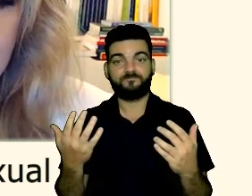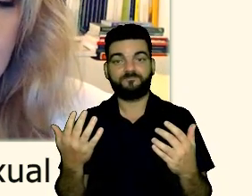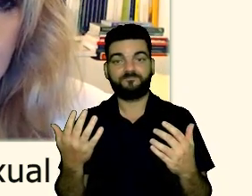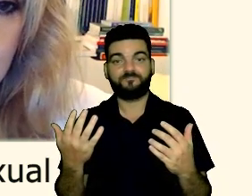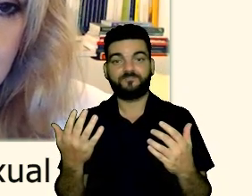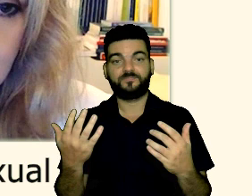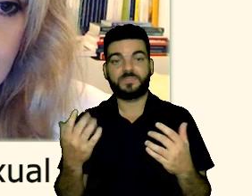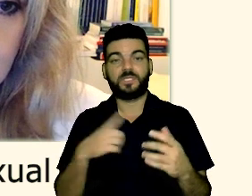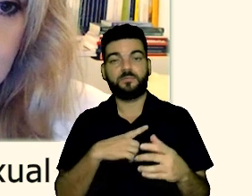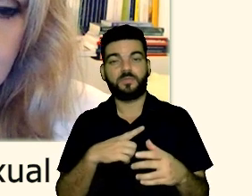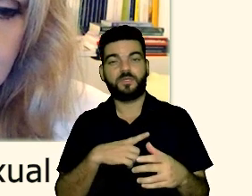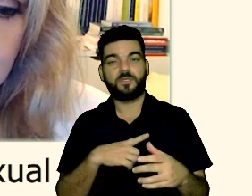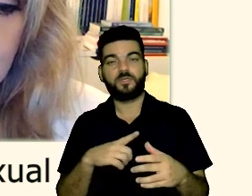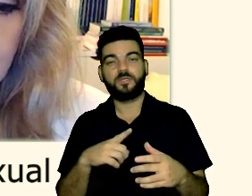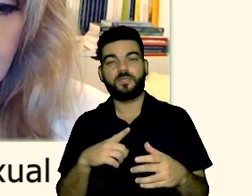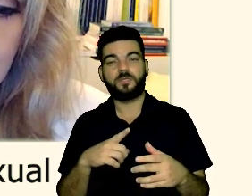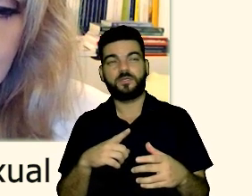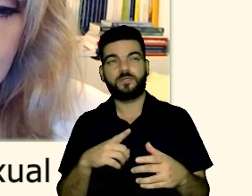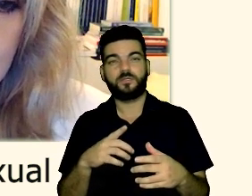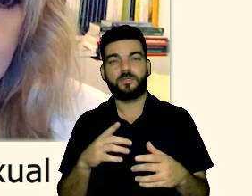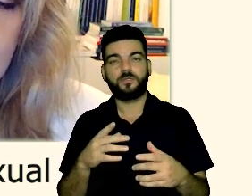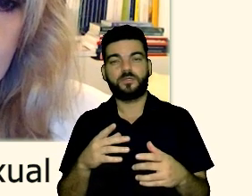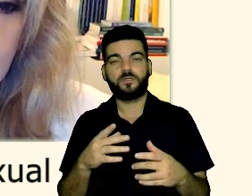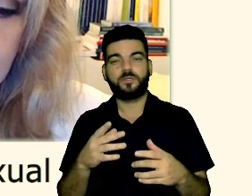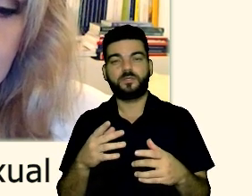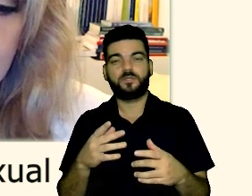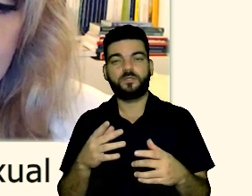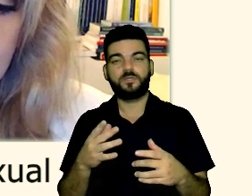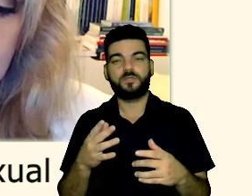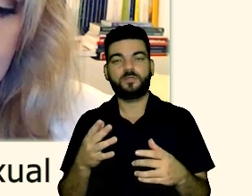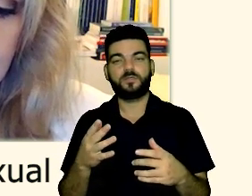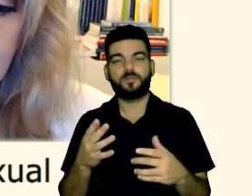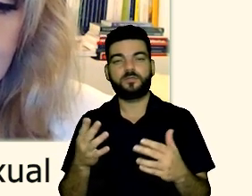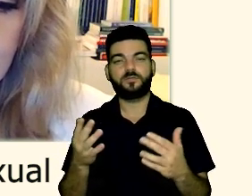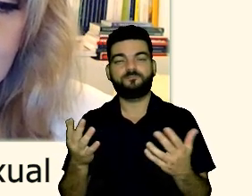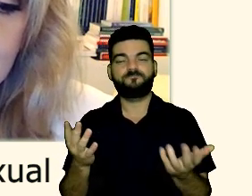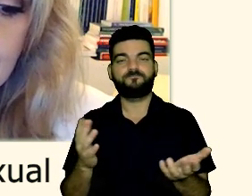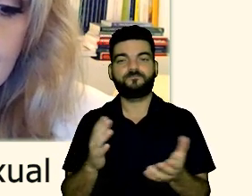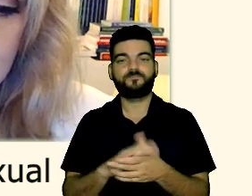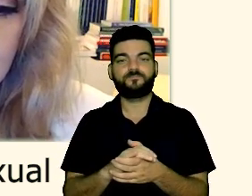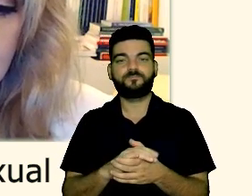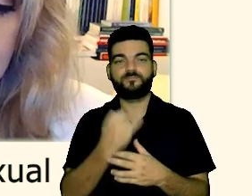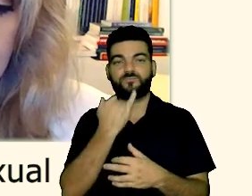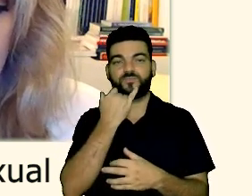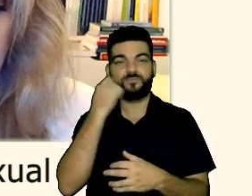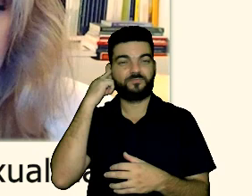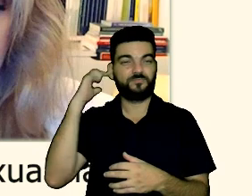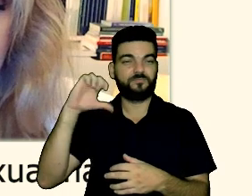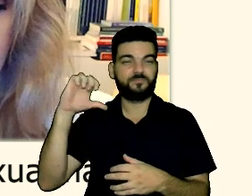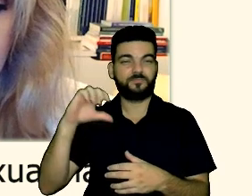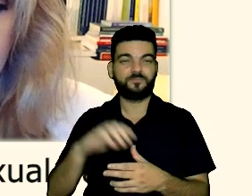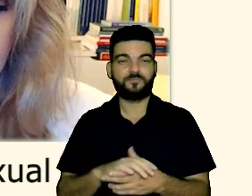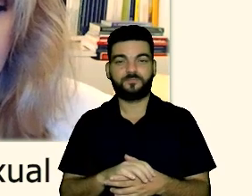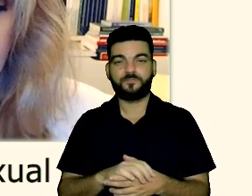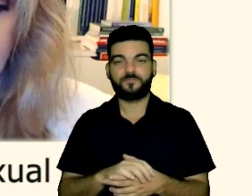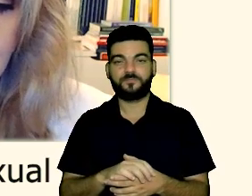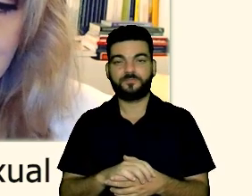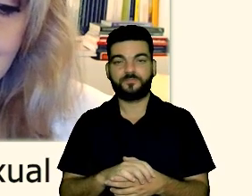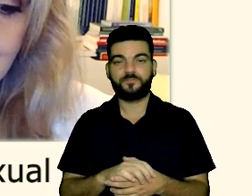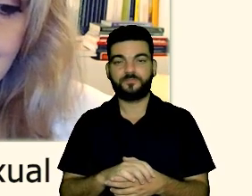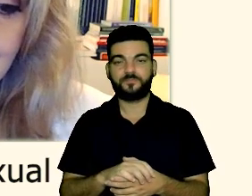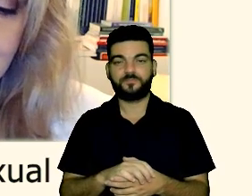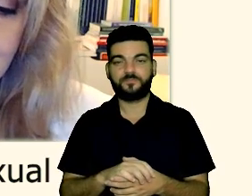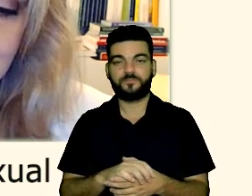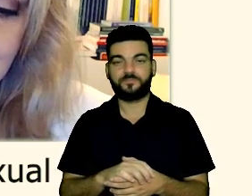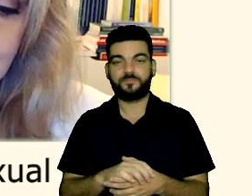né? Foi colocado, pelas colegas alguns dados referente ao medo da demissão e também ao